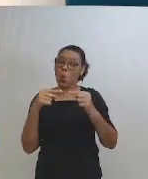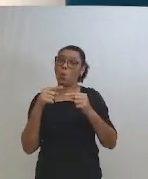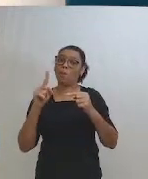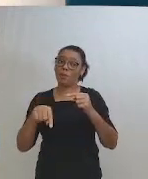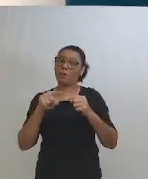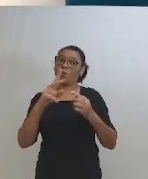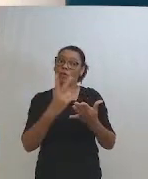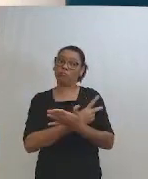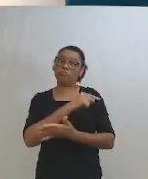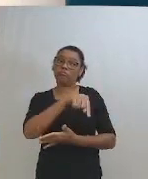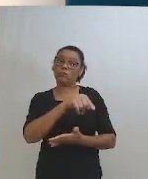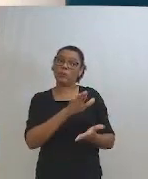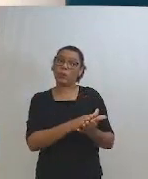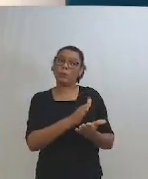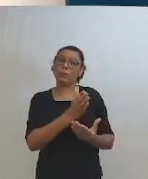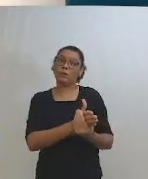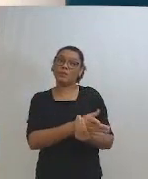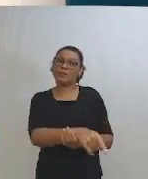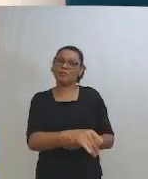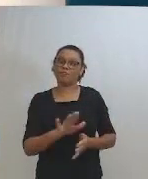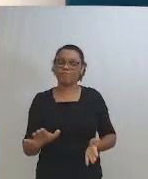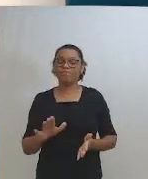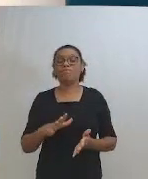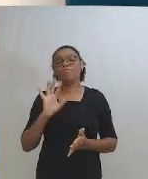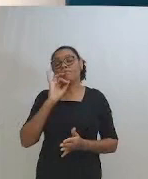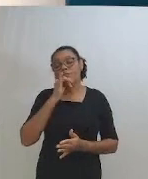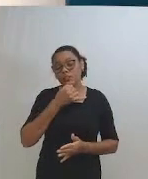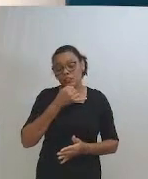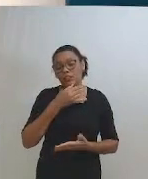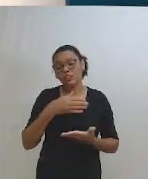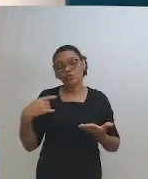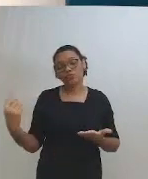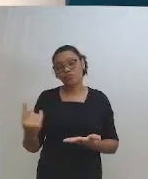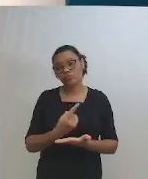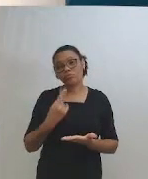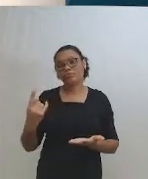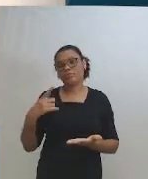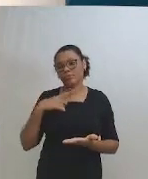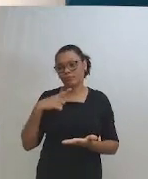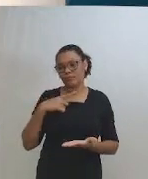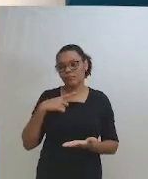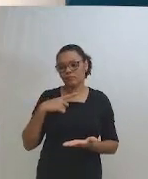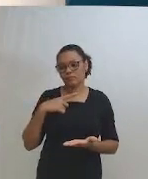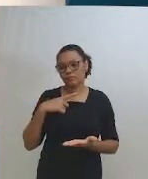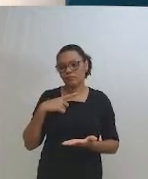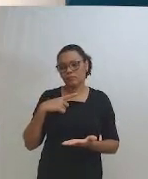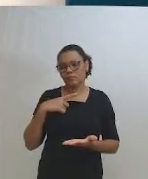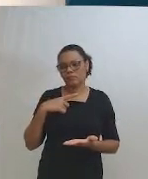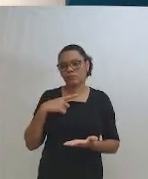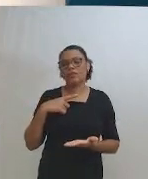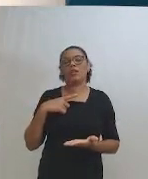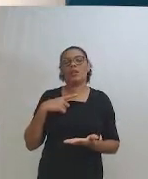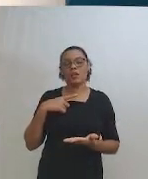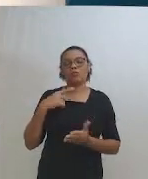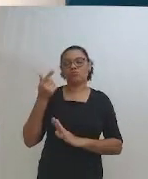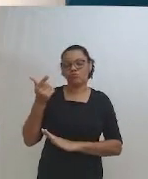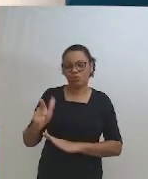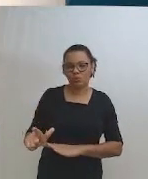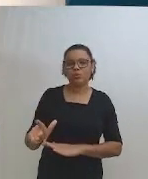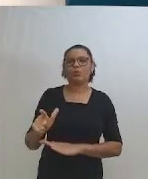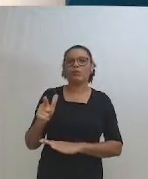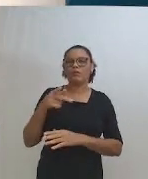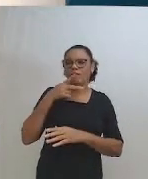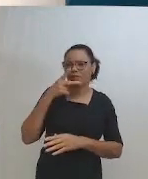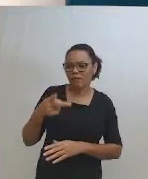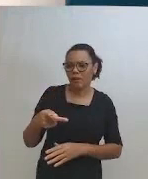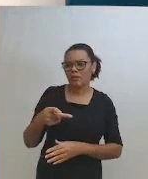Excelências, infelizmente vivemos na era, já costumo comentar com inúmeros colegas, faço questão de frisar em toda a sustentação minha,